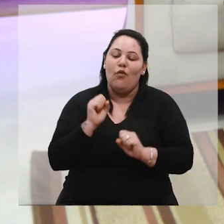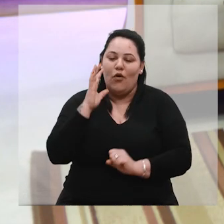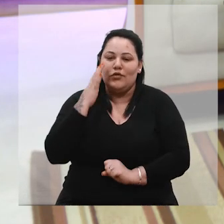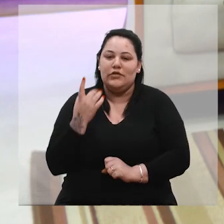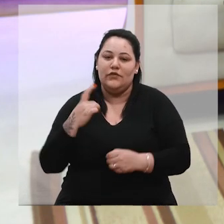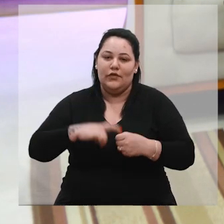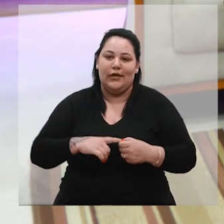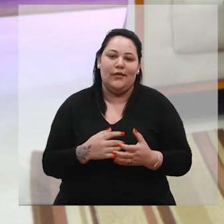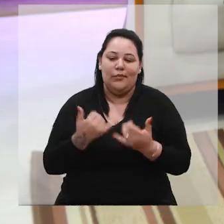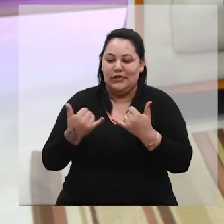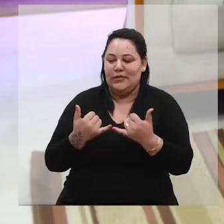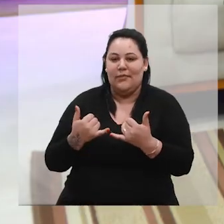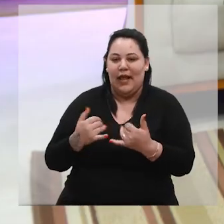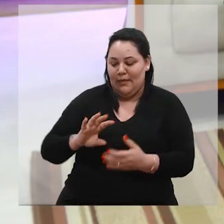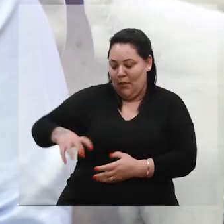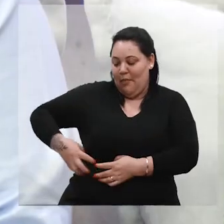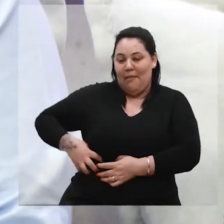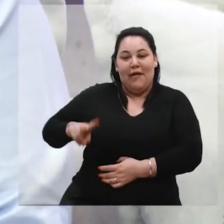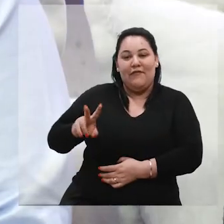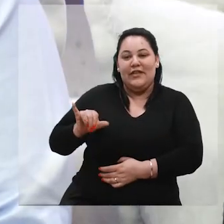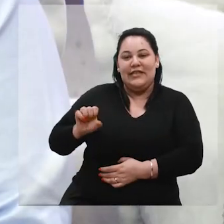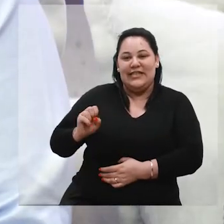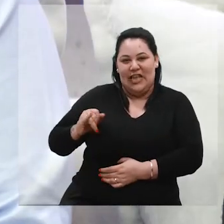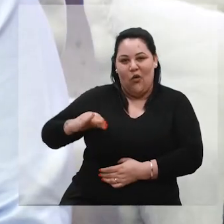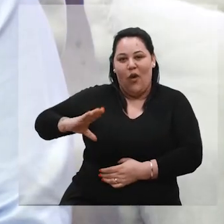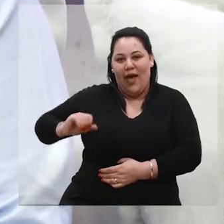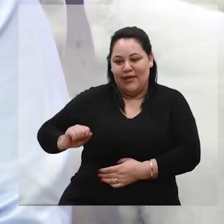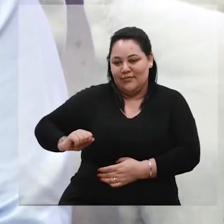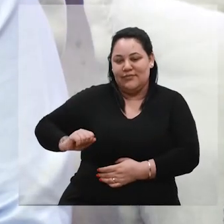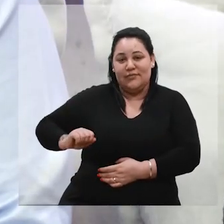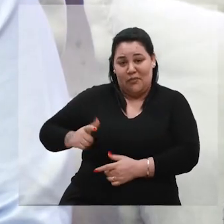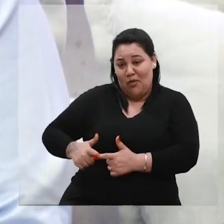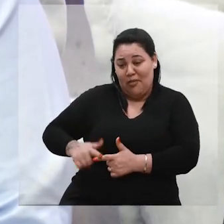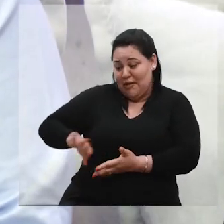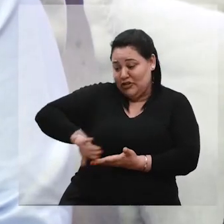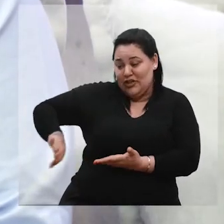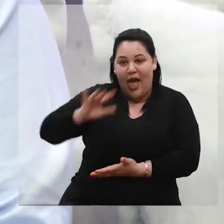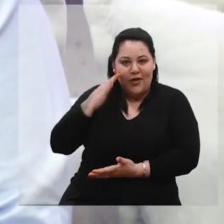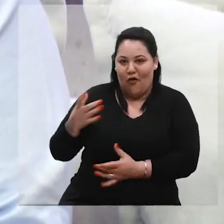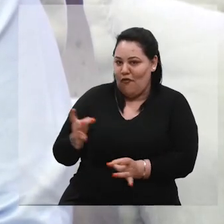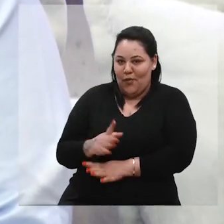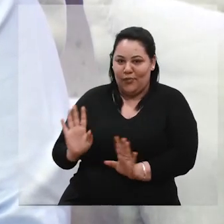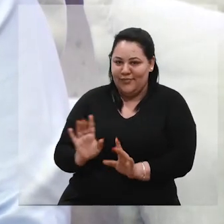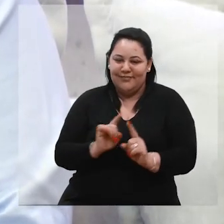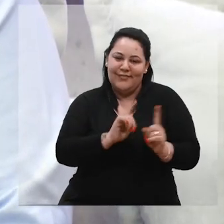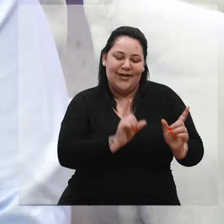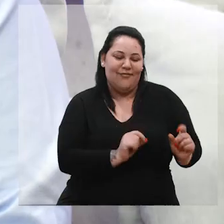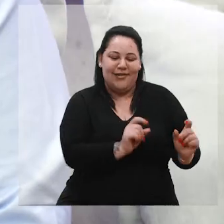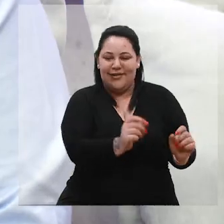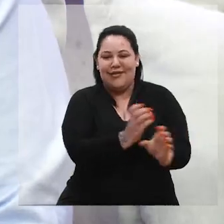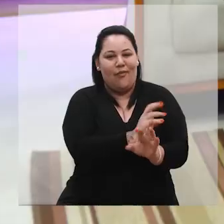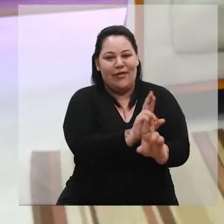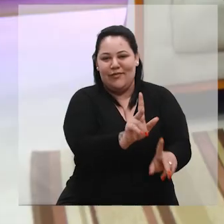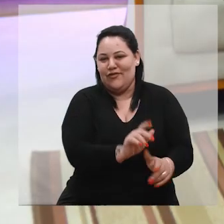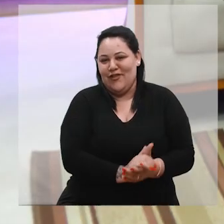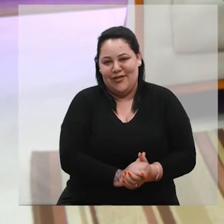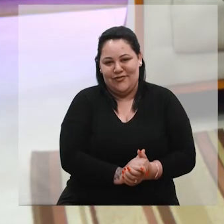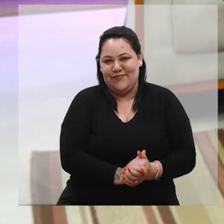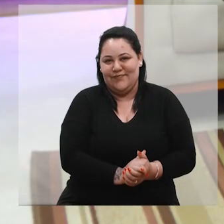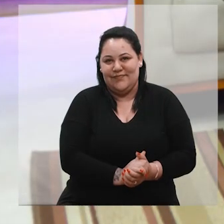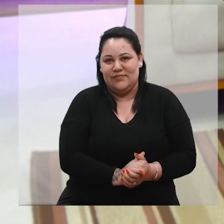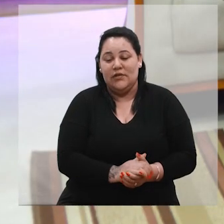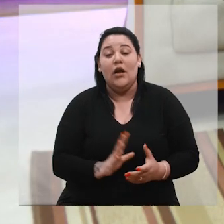pessoa tem um problema na vesícula, tira a vesícula, resolveu, né? No câncer, a gente não tem essa segurança. Quanto tempo